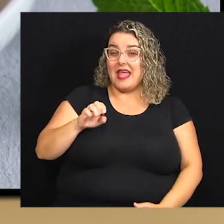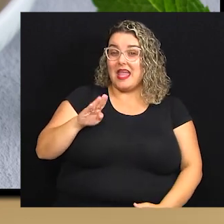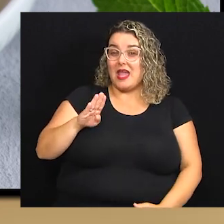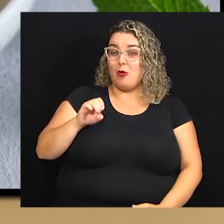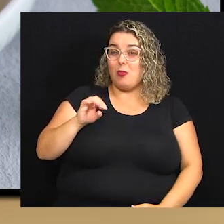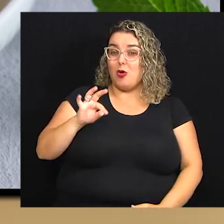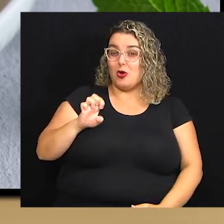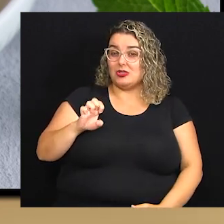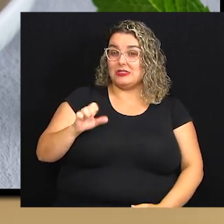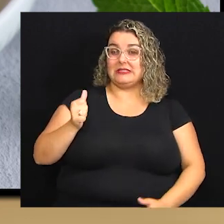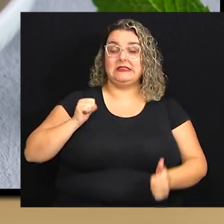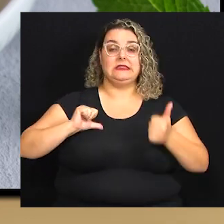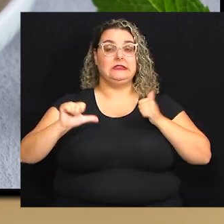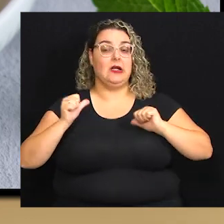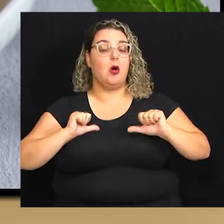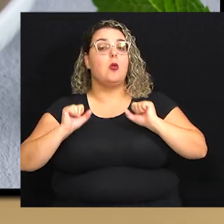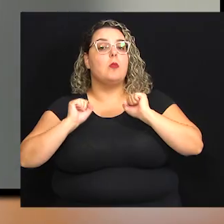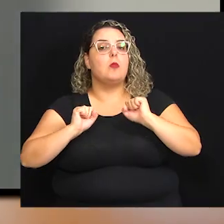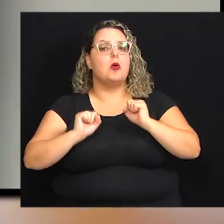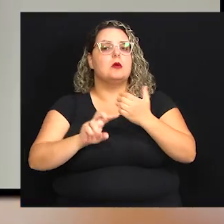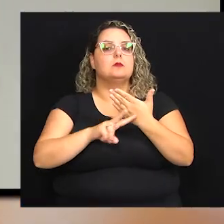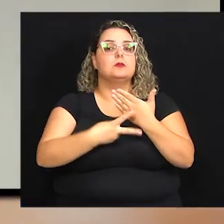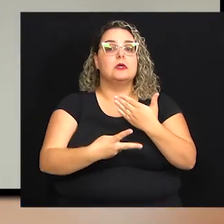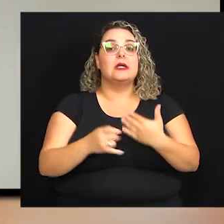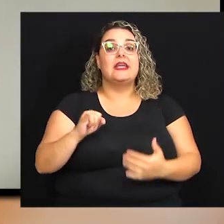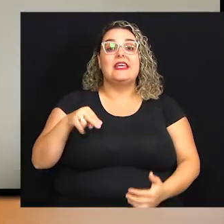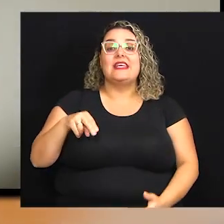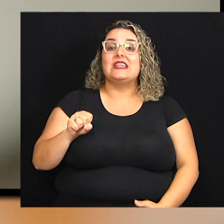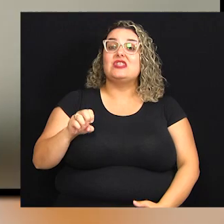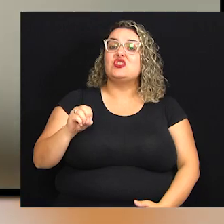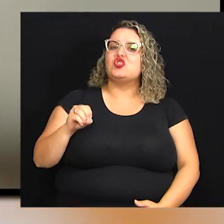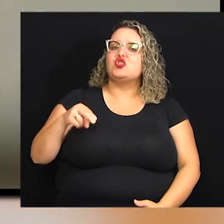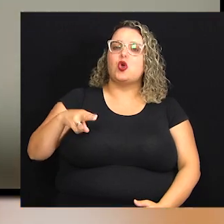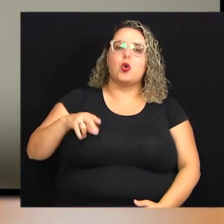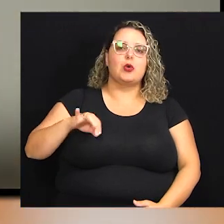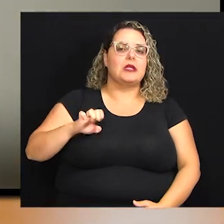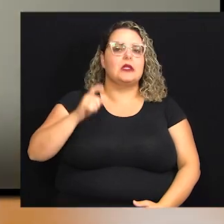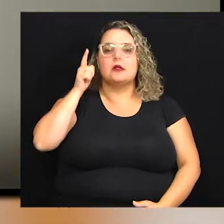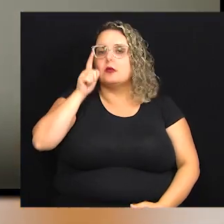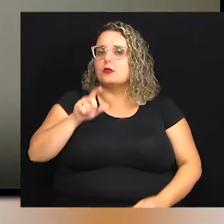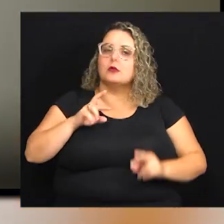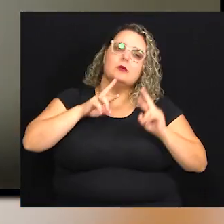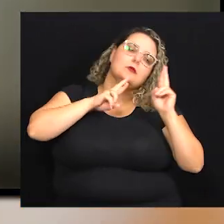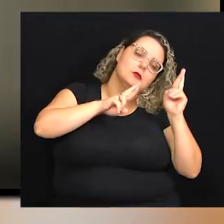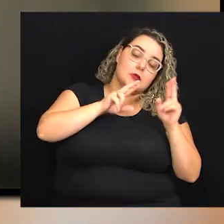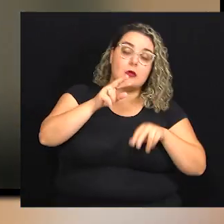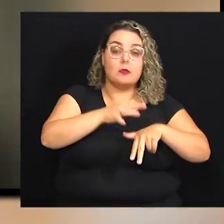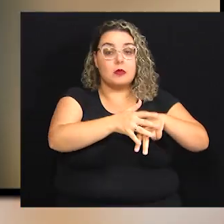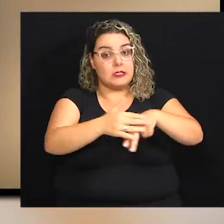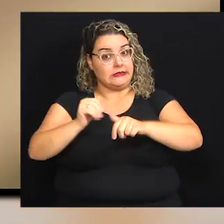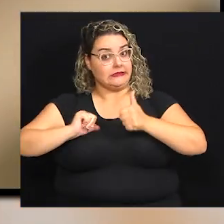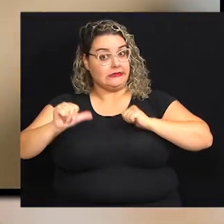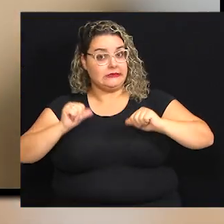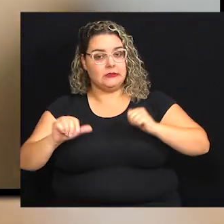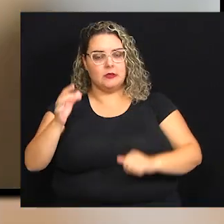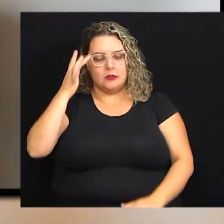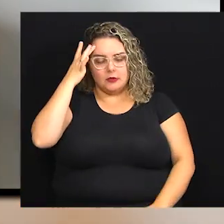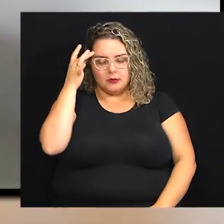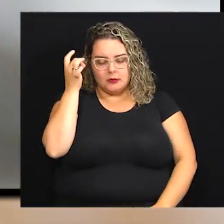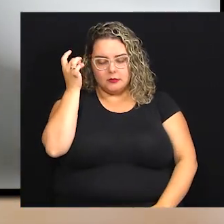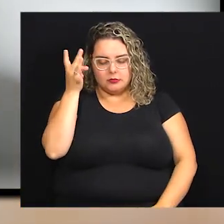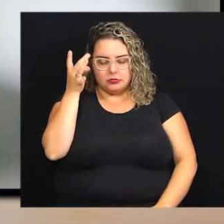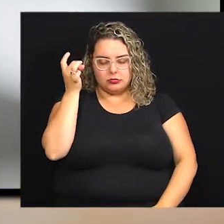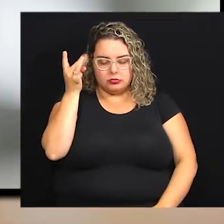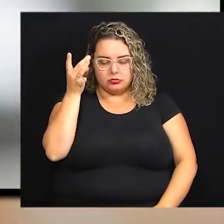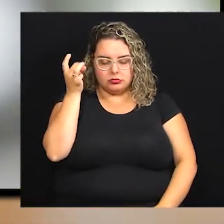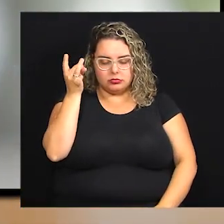ansiedade, e isso pode causar insônia em pacientes que são bastante ansiosos e dores de